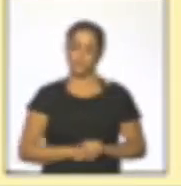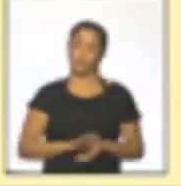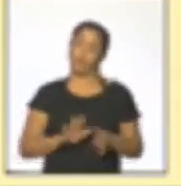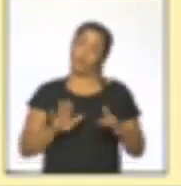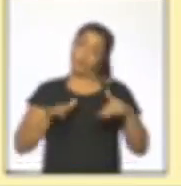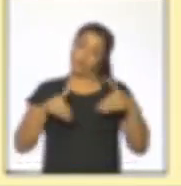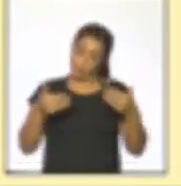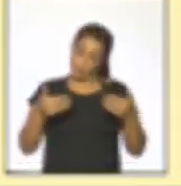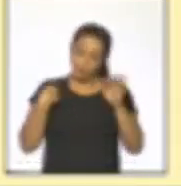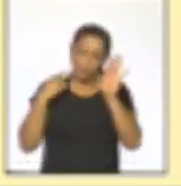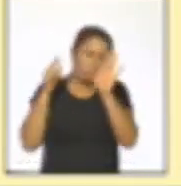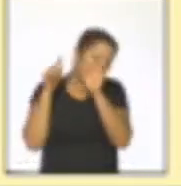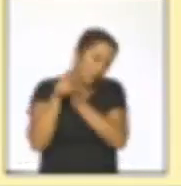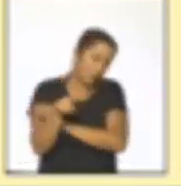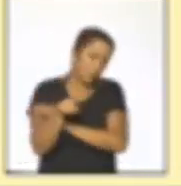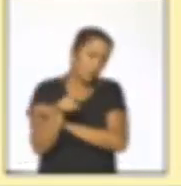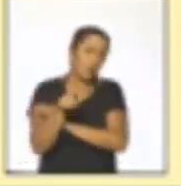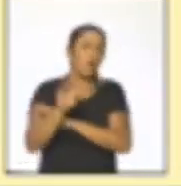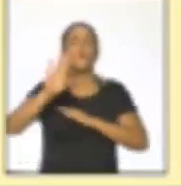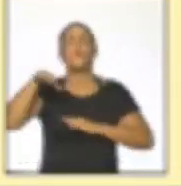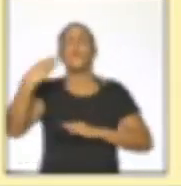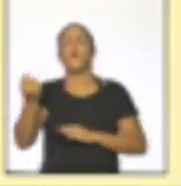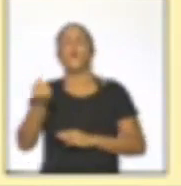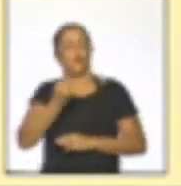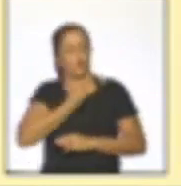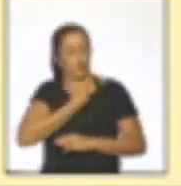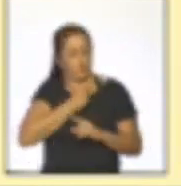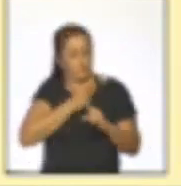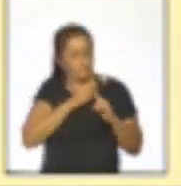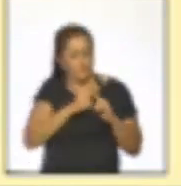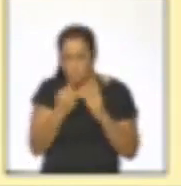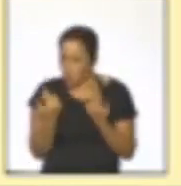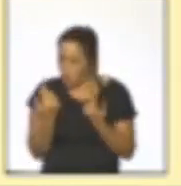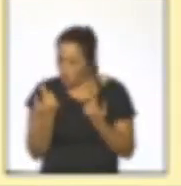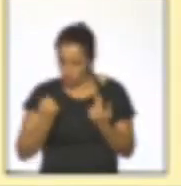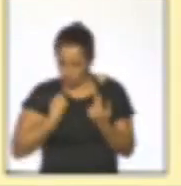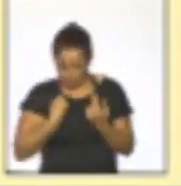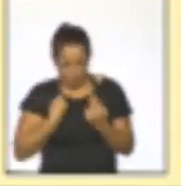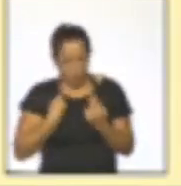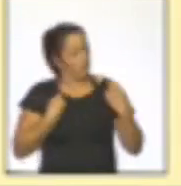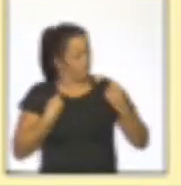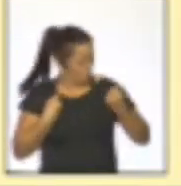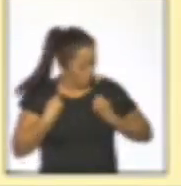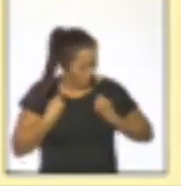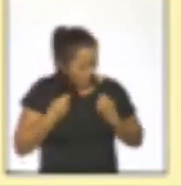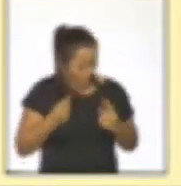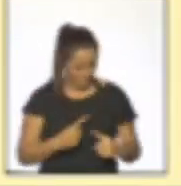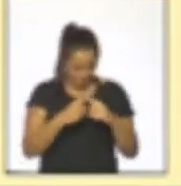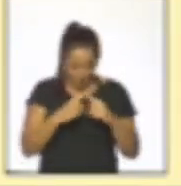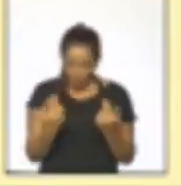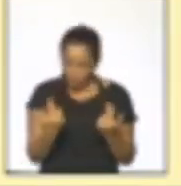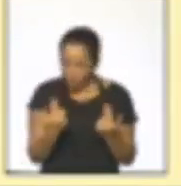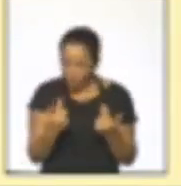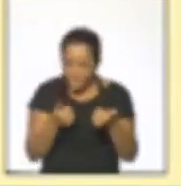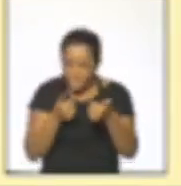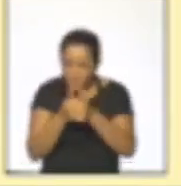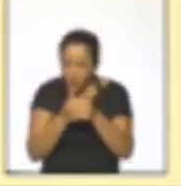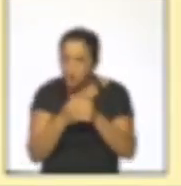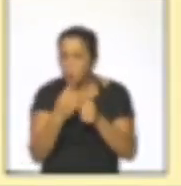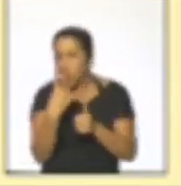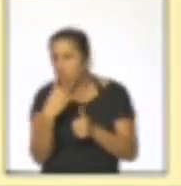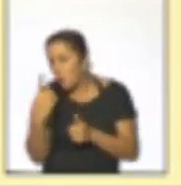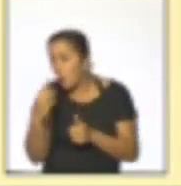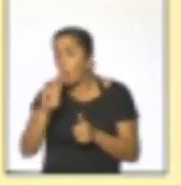Então, pergunta: que número vezes ele mesmo nessa conta que vai chegar perto ou vai dar